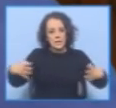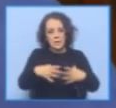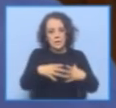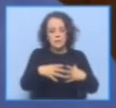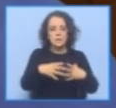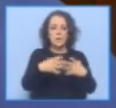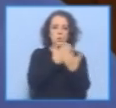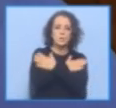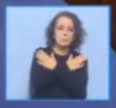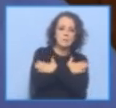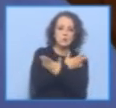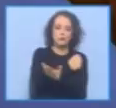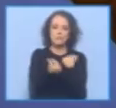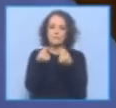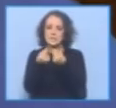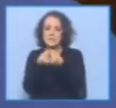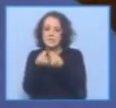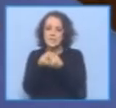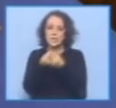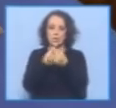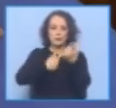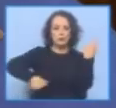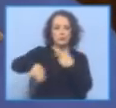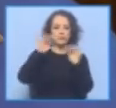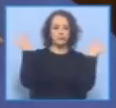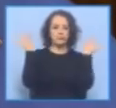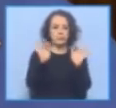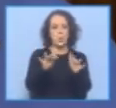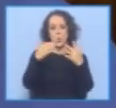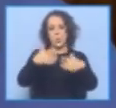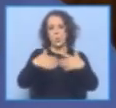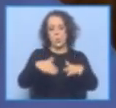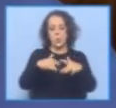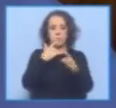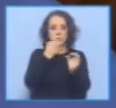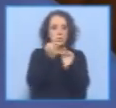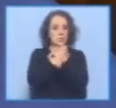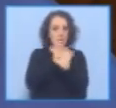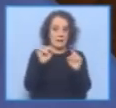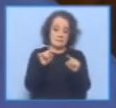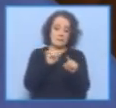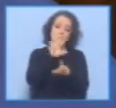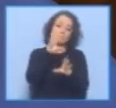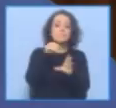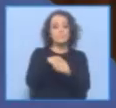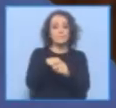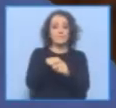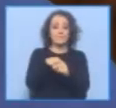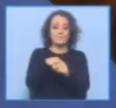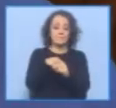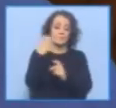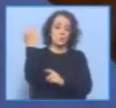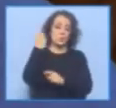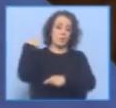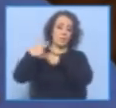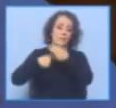com os amigos, com os vizinhos, a vizinhança, não? Portanto, extraordinária, que fazia parte de uma tradição